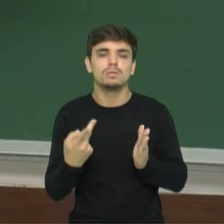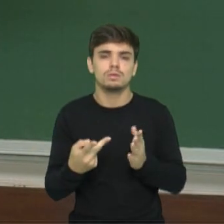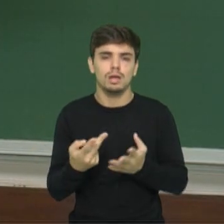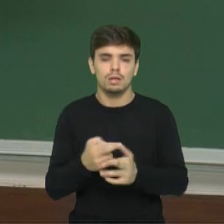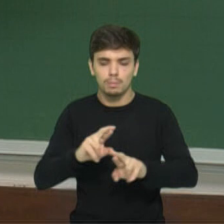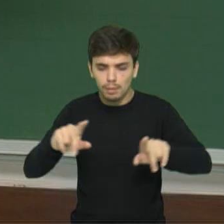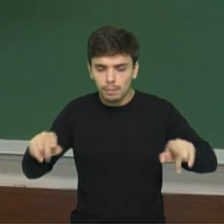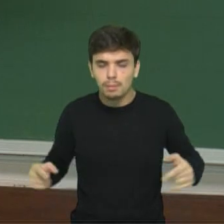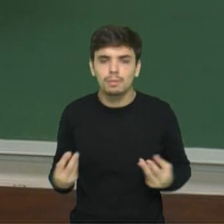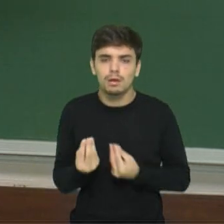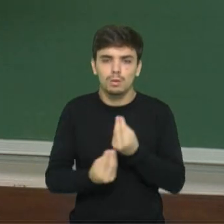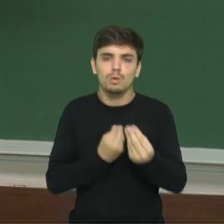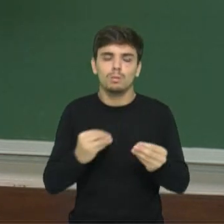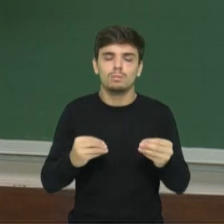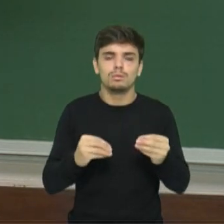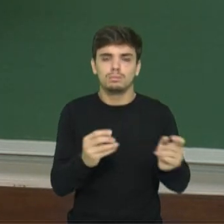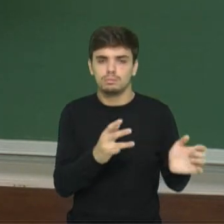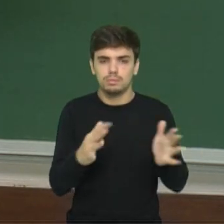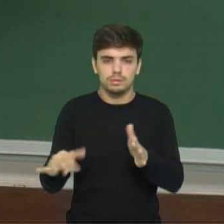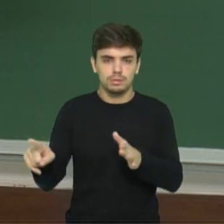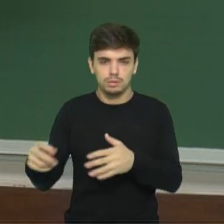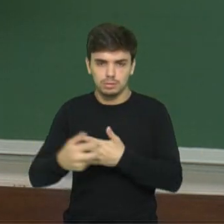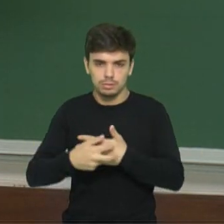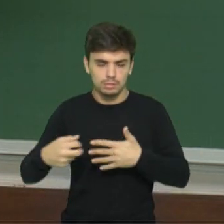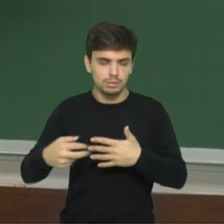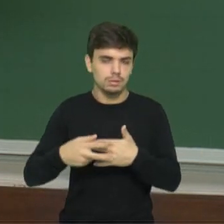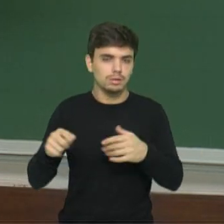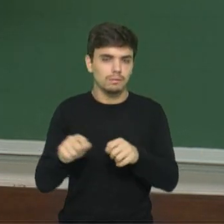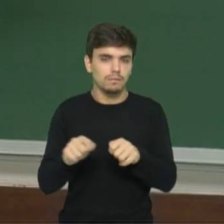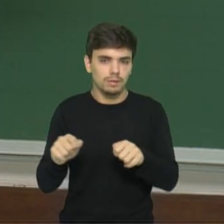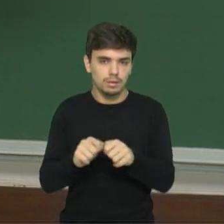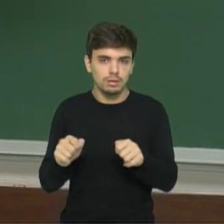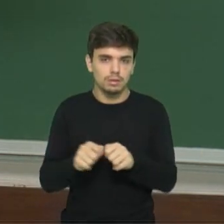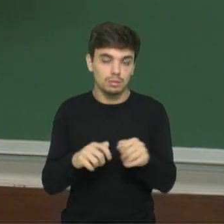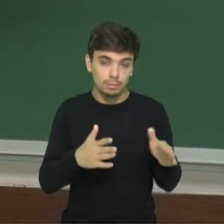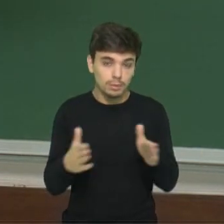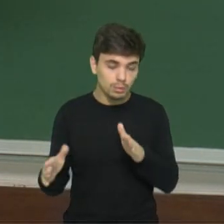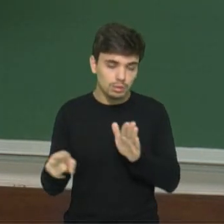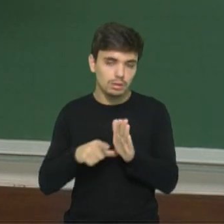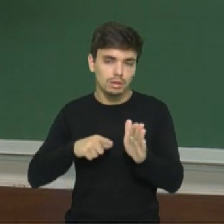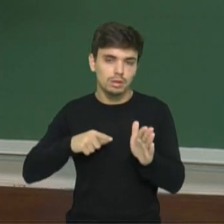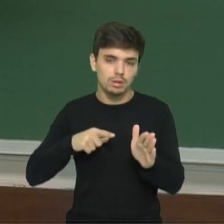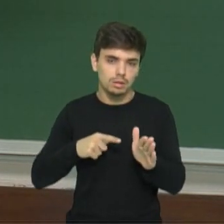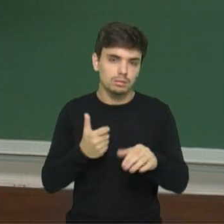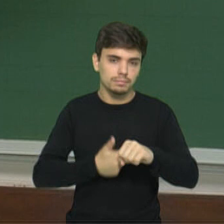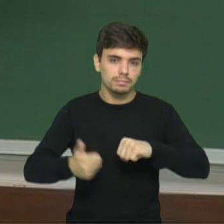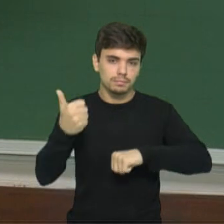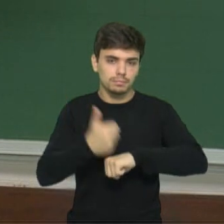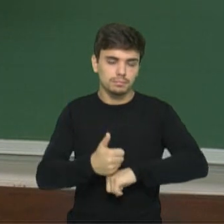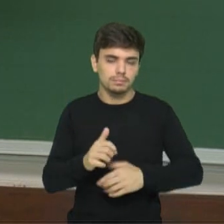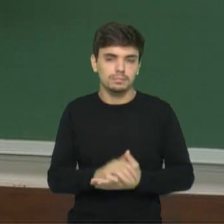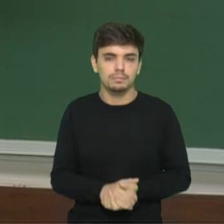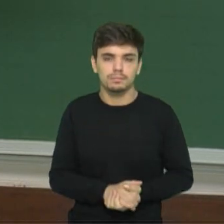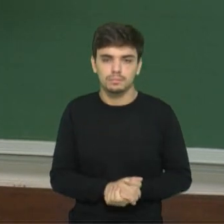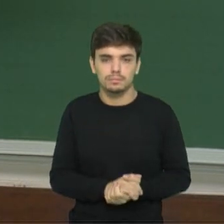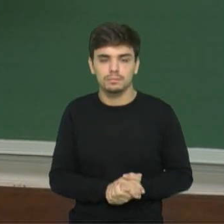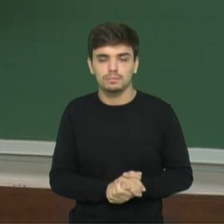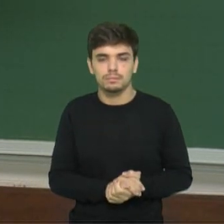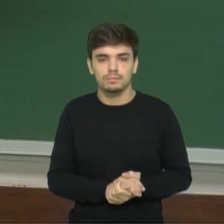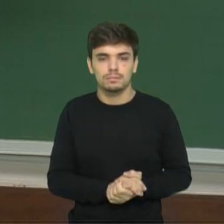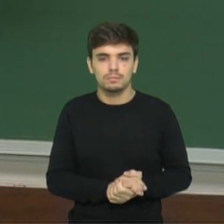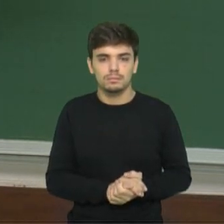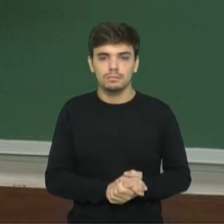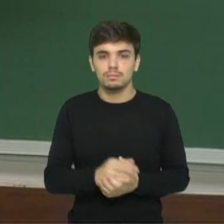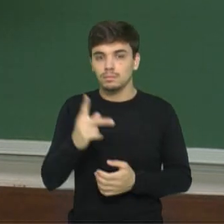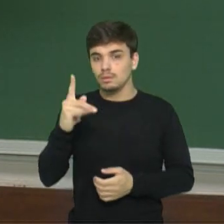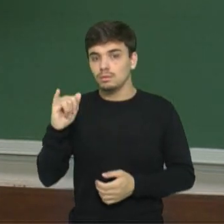internacionais decorrentes dos crimes que ele cometeu durante o período em que ele esteve na ditadura militar chilena, né?